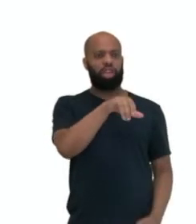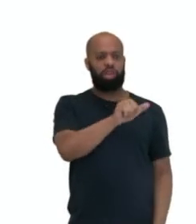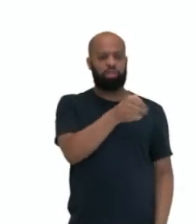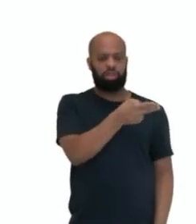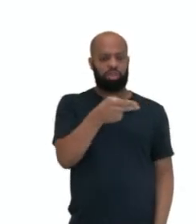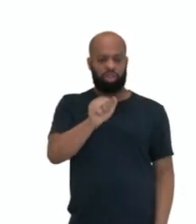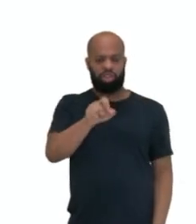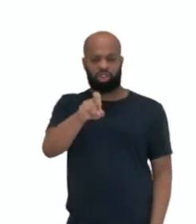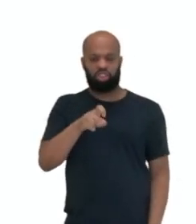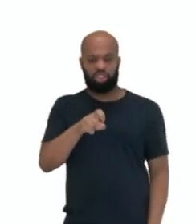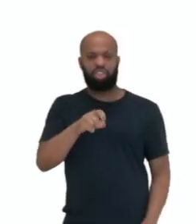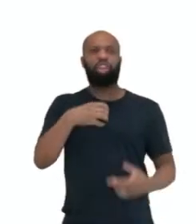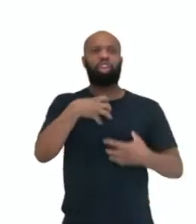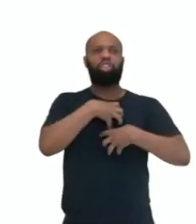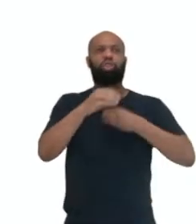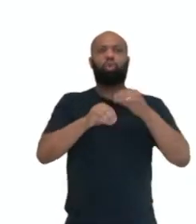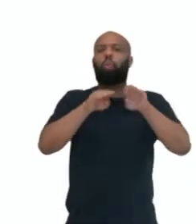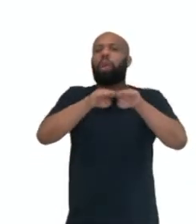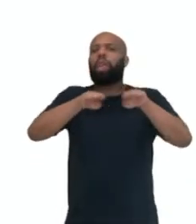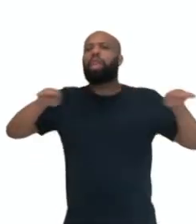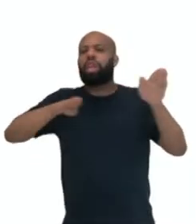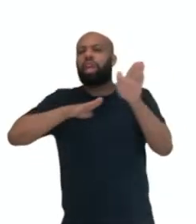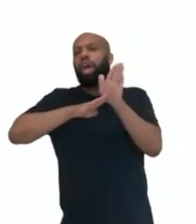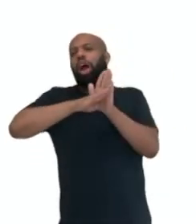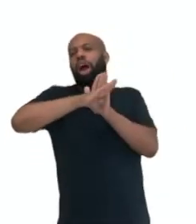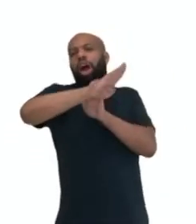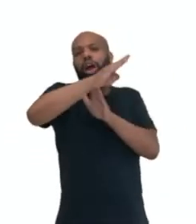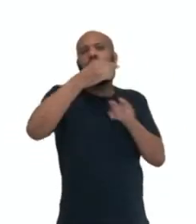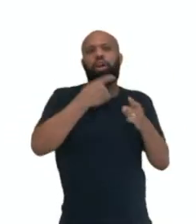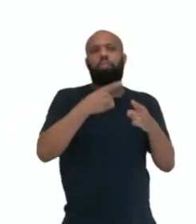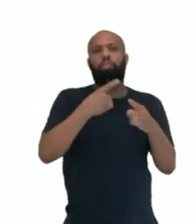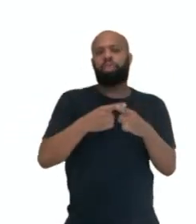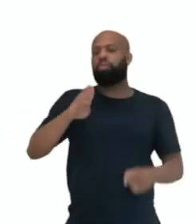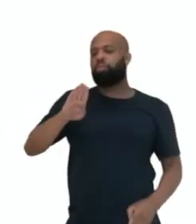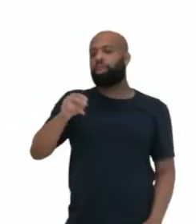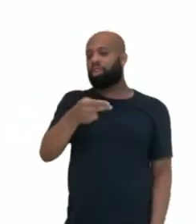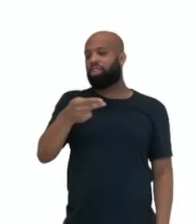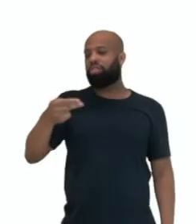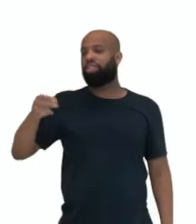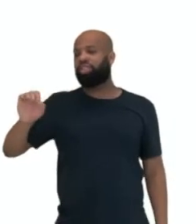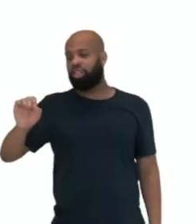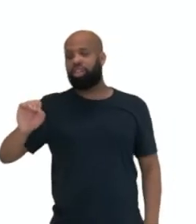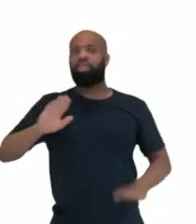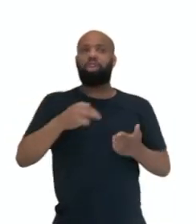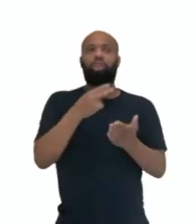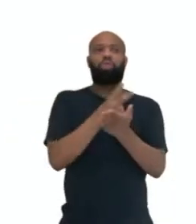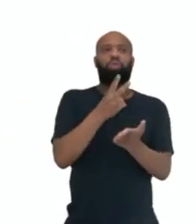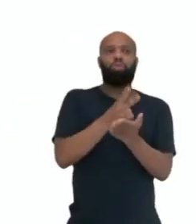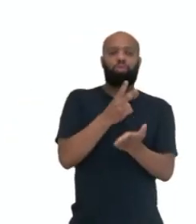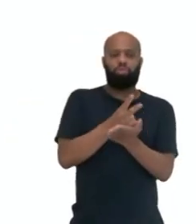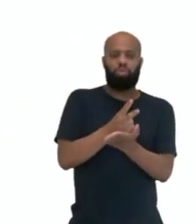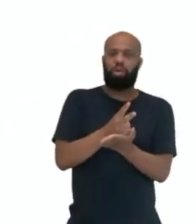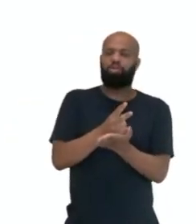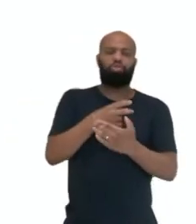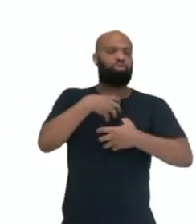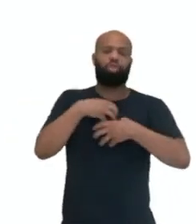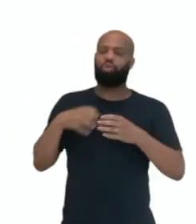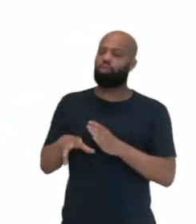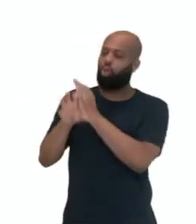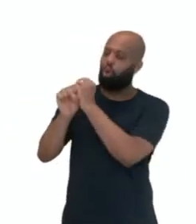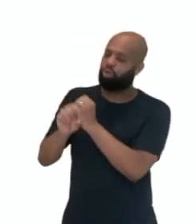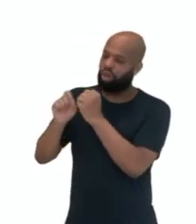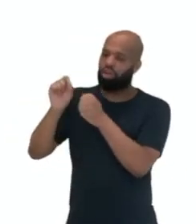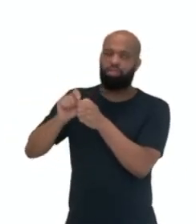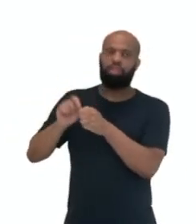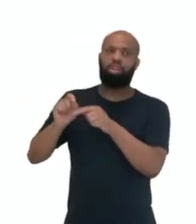chamada linear, ok? Por quê? Porque o b vale 0. Então, continuo tendo a mesma máquina, tá bom? Mas